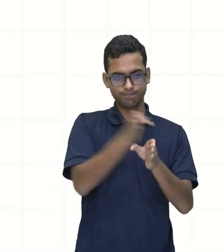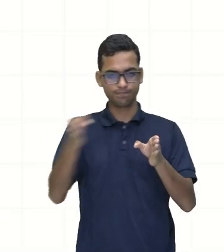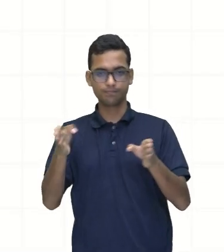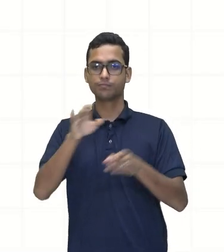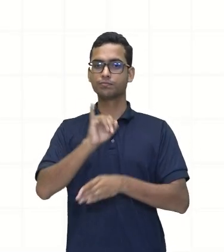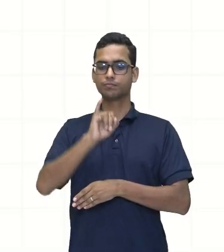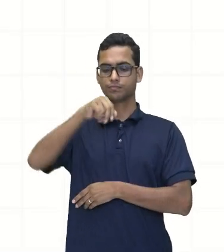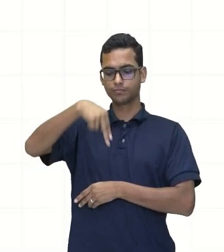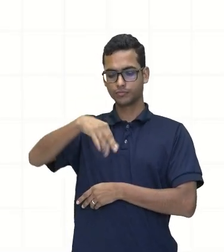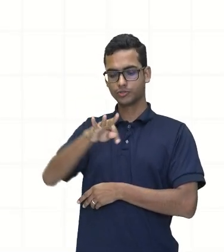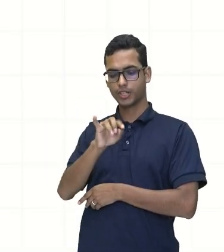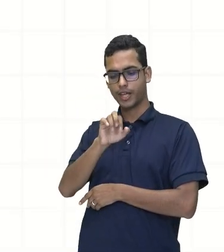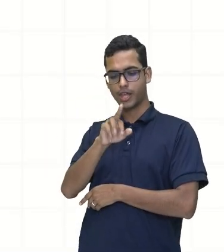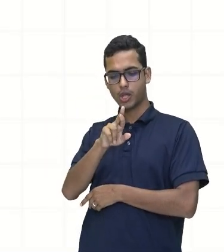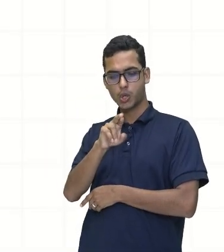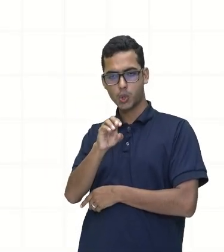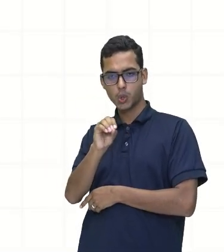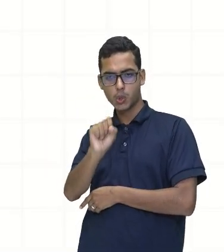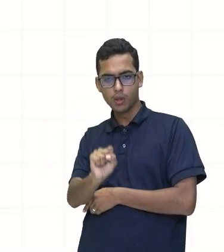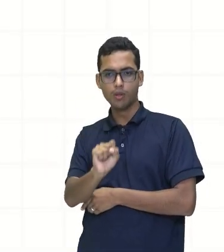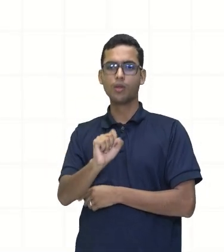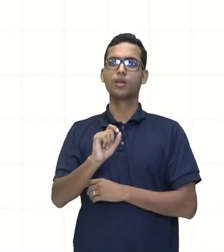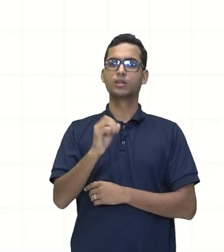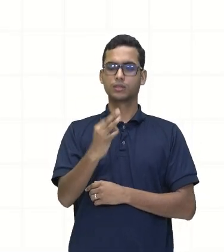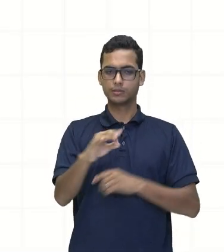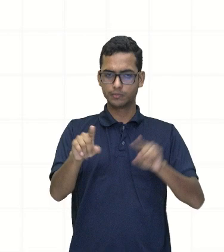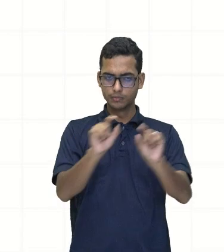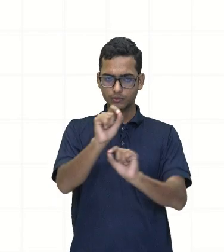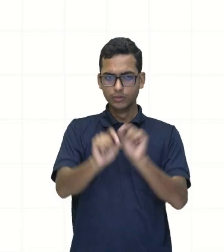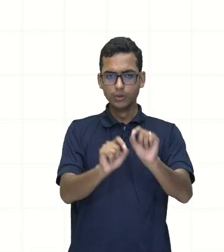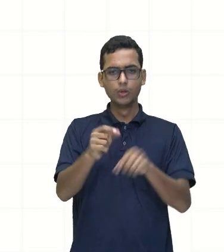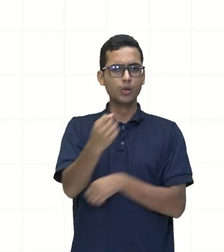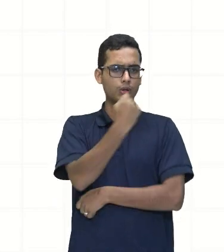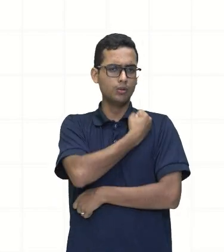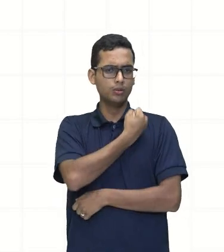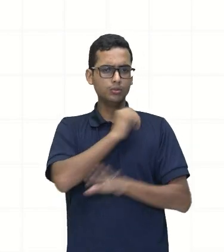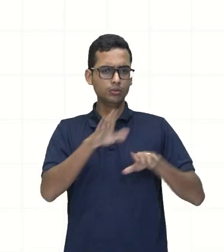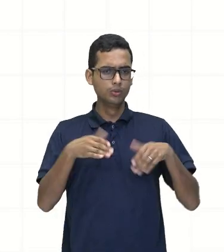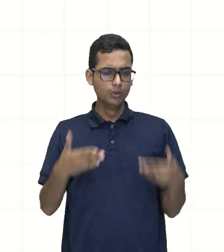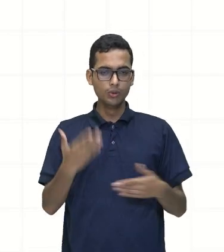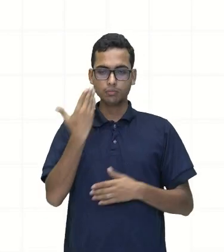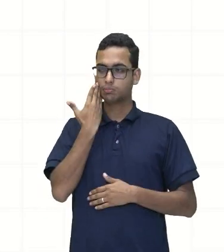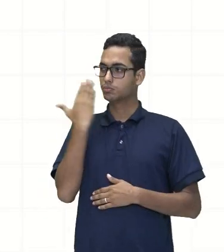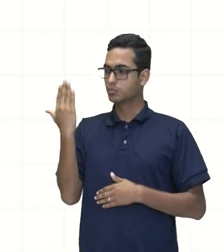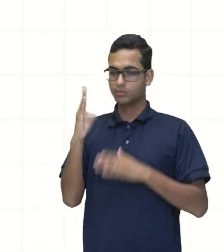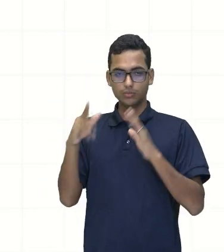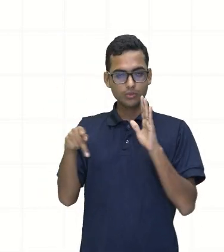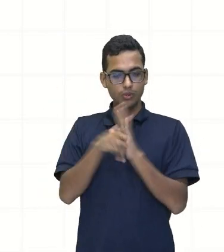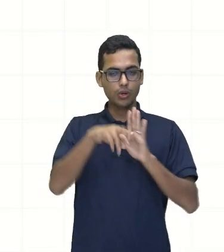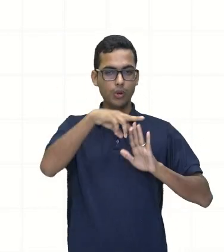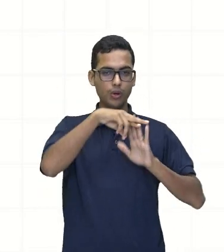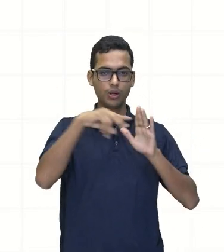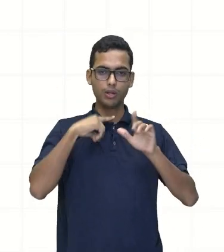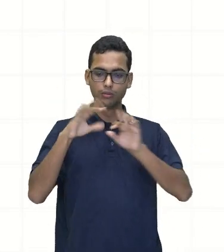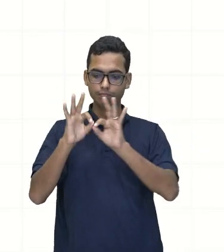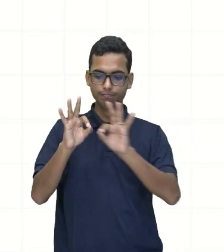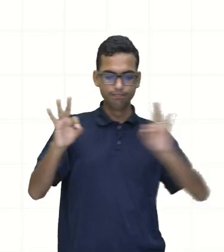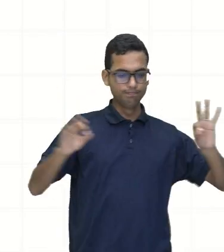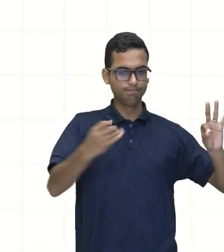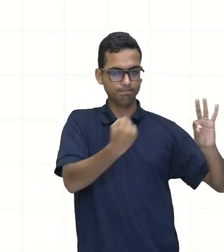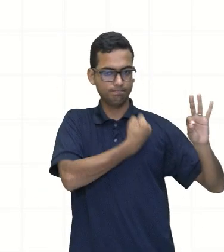que são quem? Conjunto dos números inteiros. Temos aqui a nossa reta